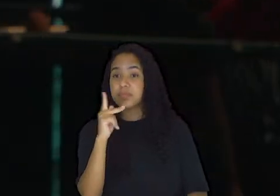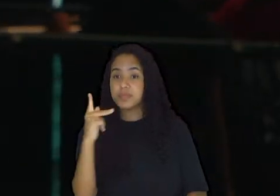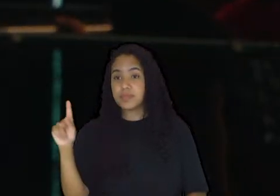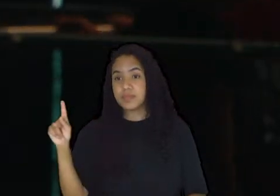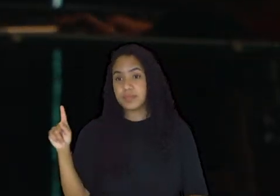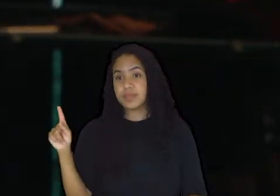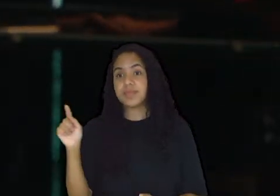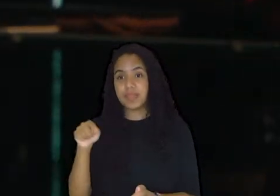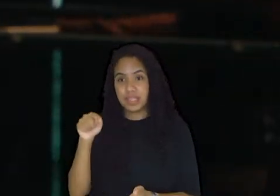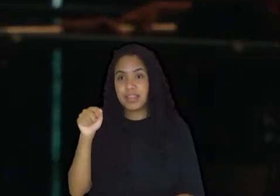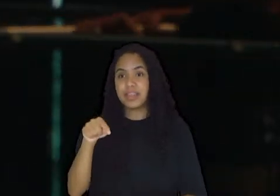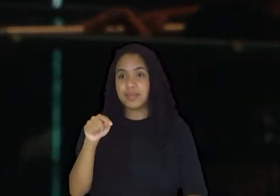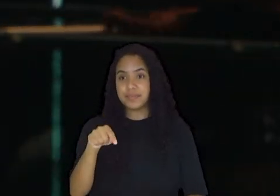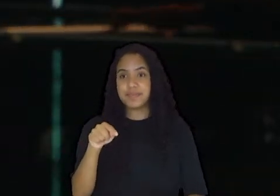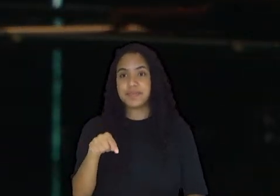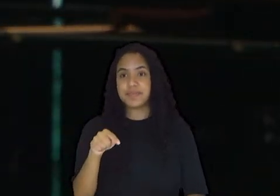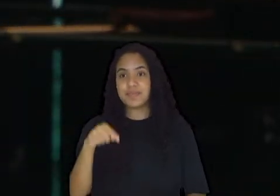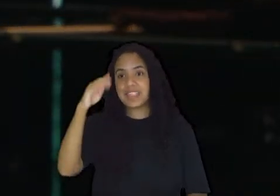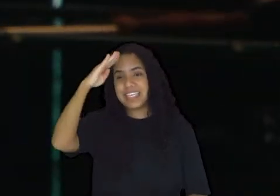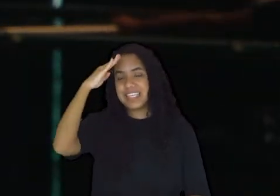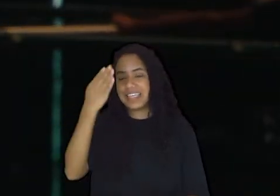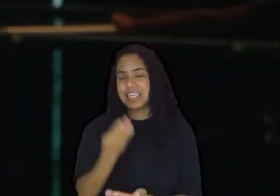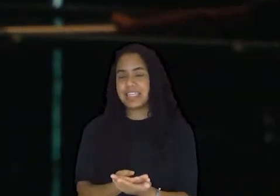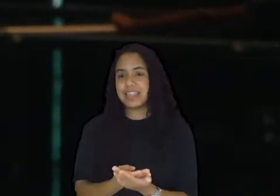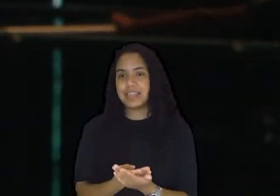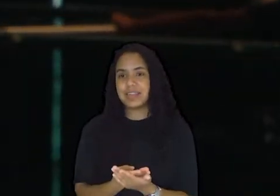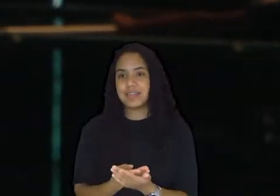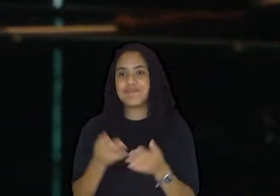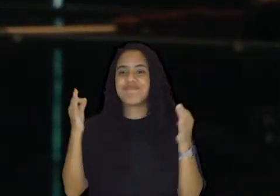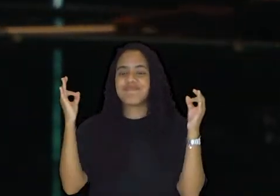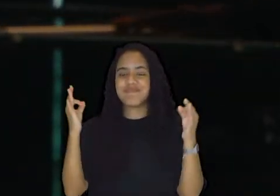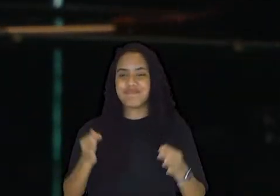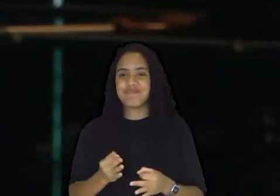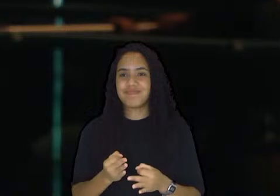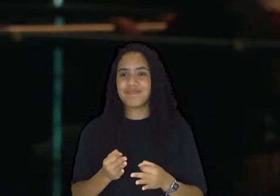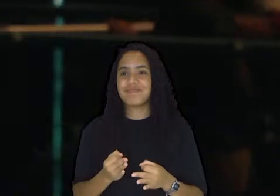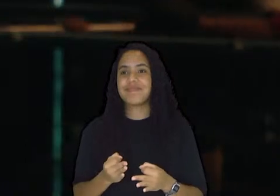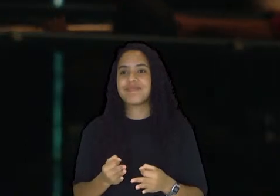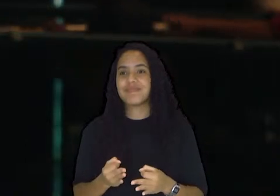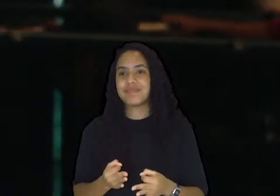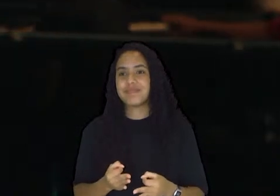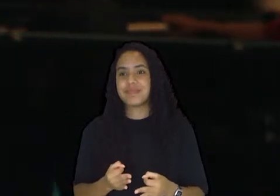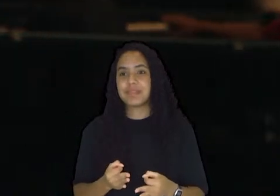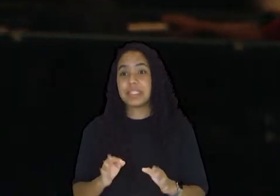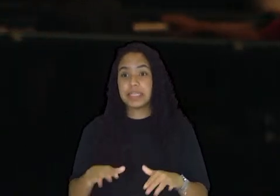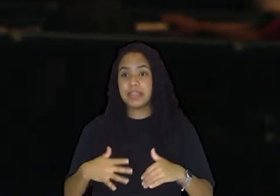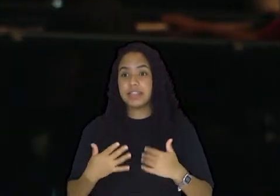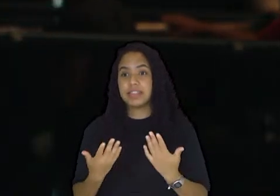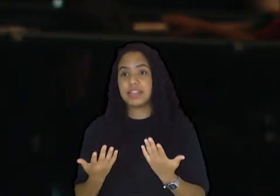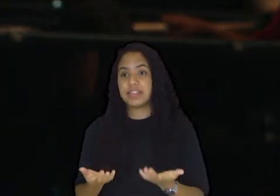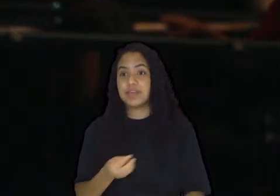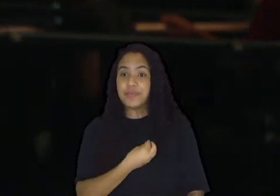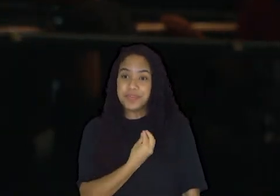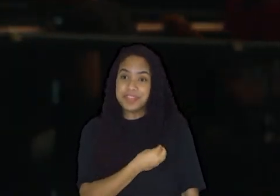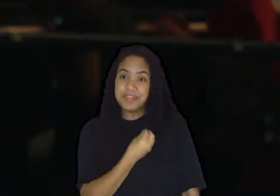então viver, crer certo para então viver certo.